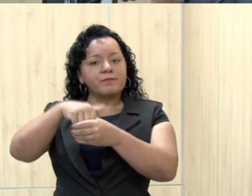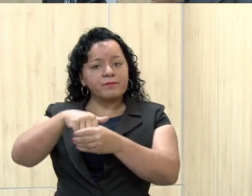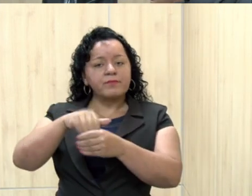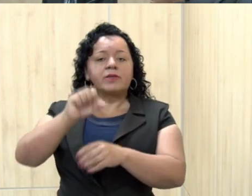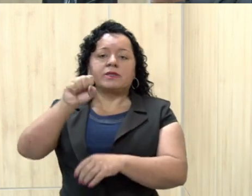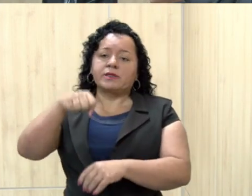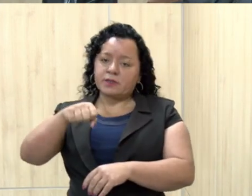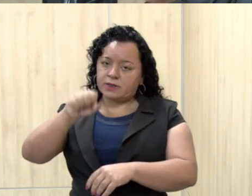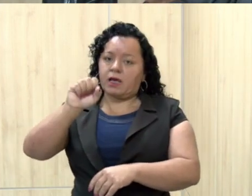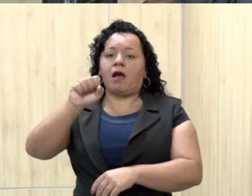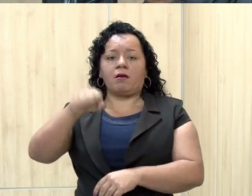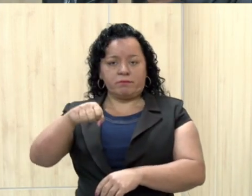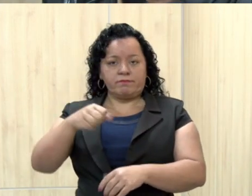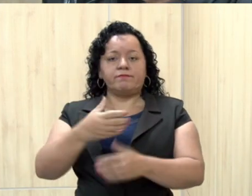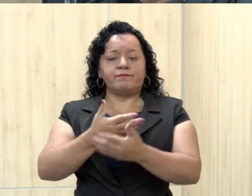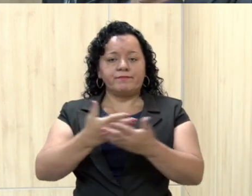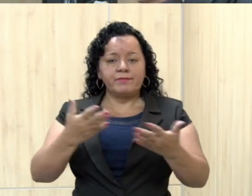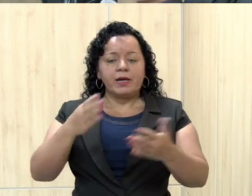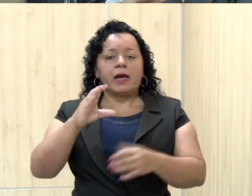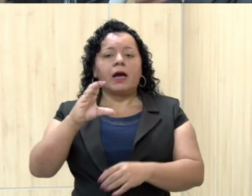voto favorável